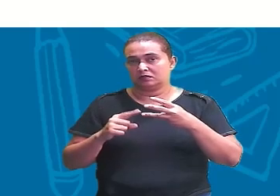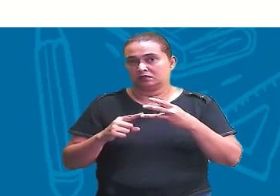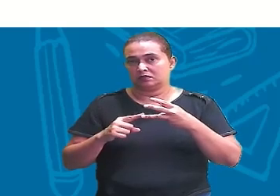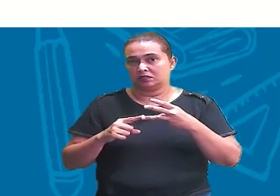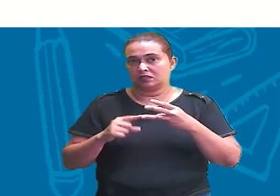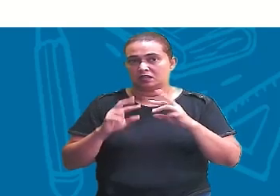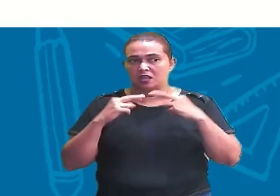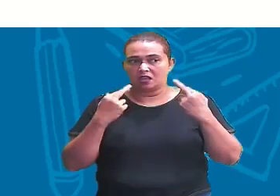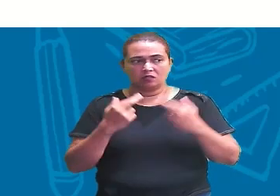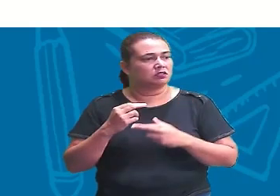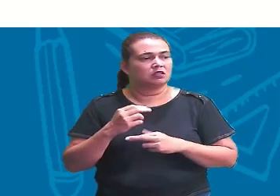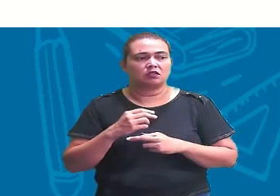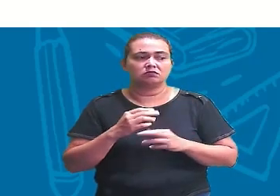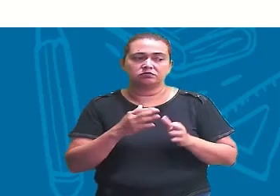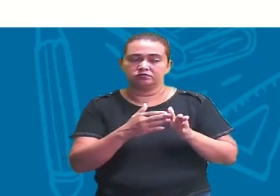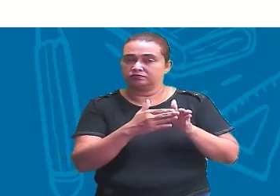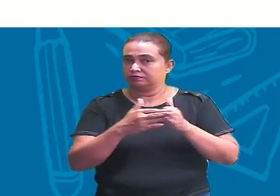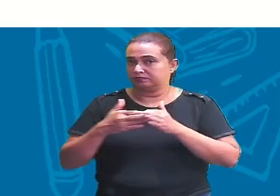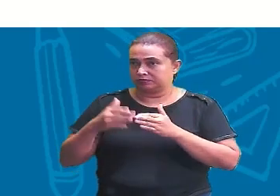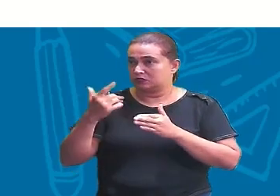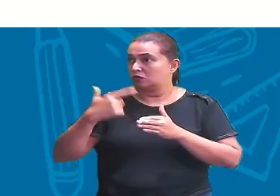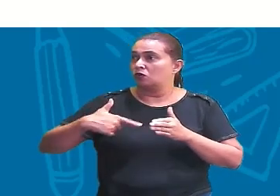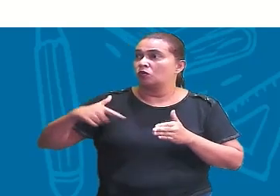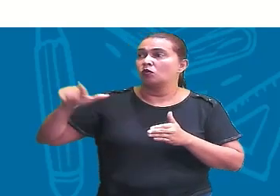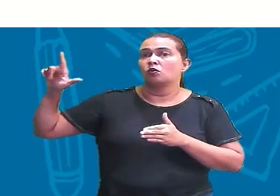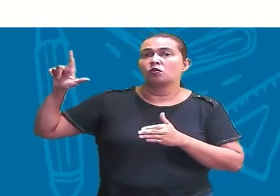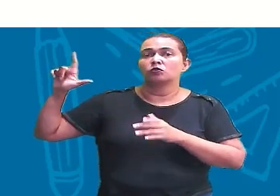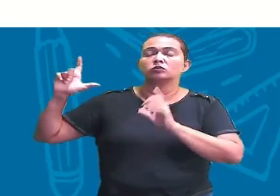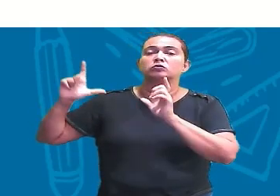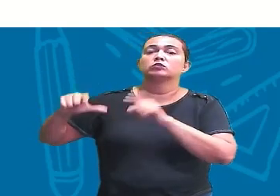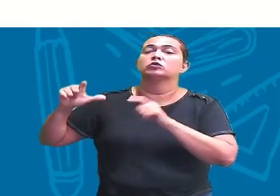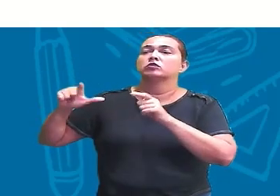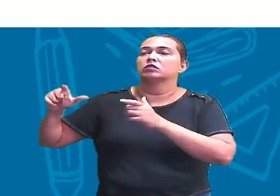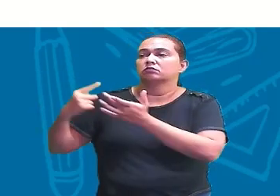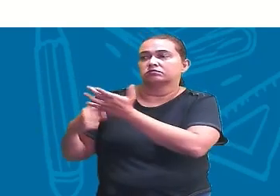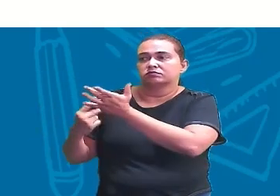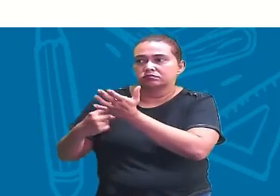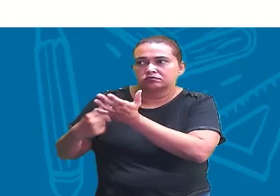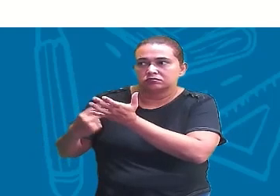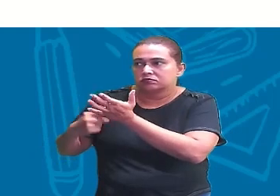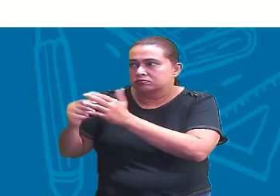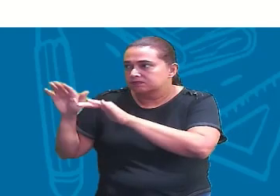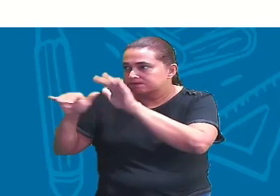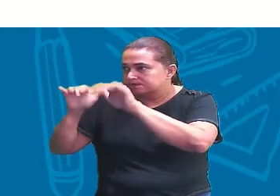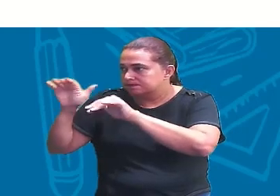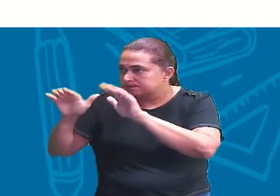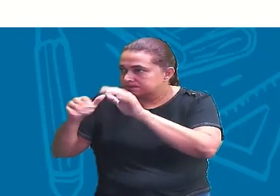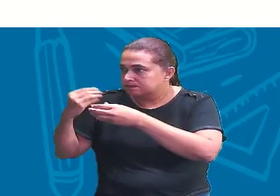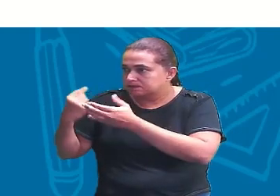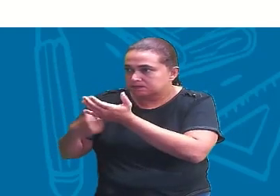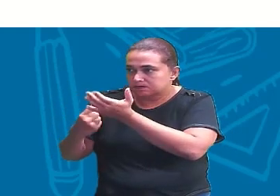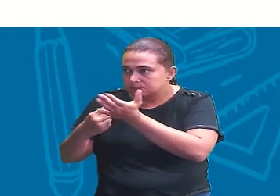um outro espaço e começa a organizar um processo revolucionário, né?